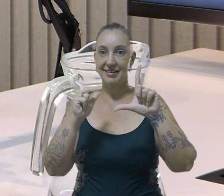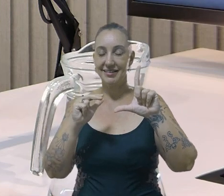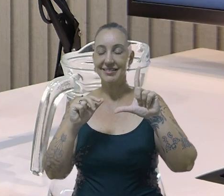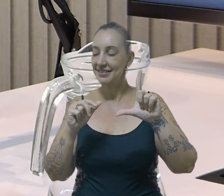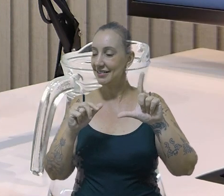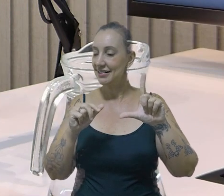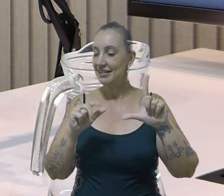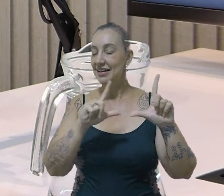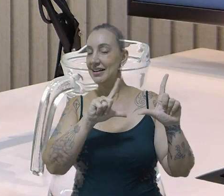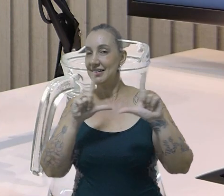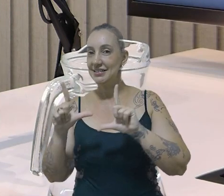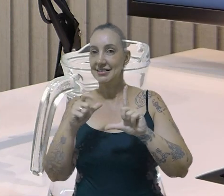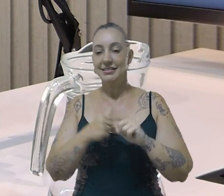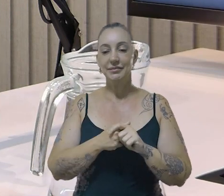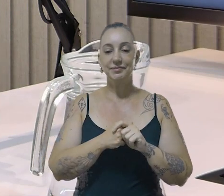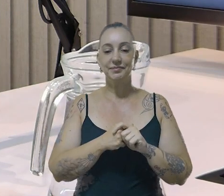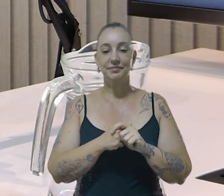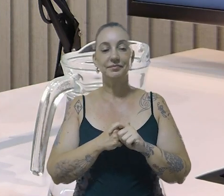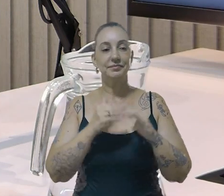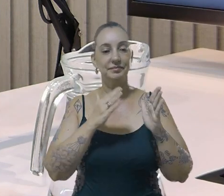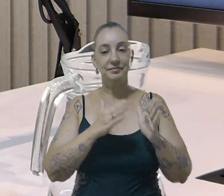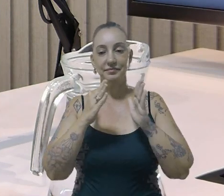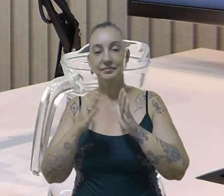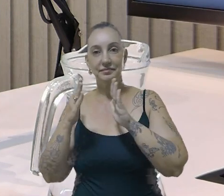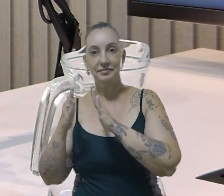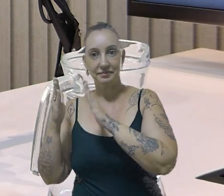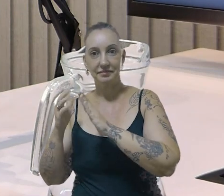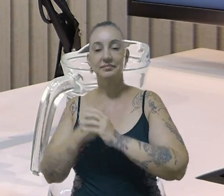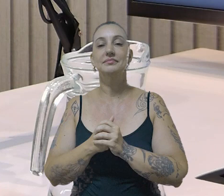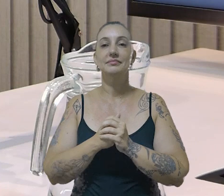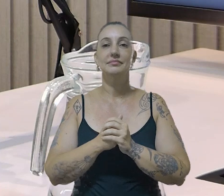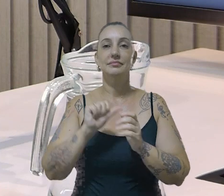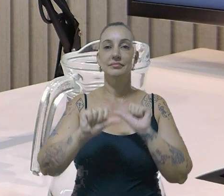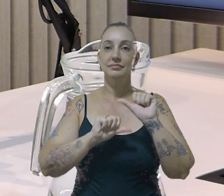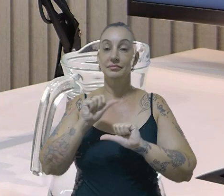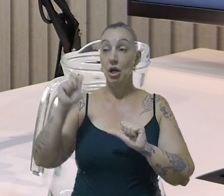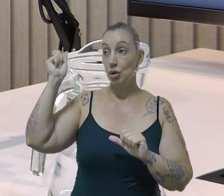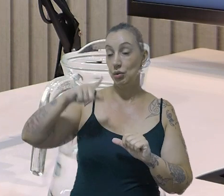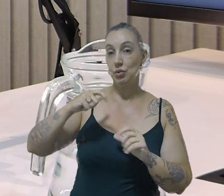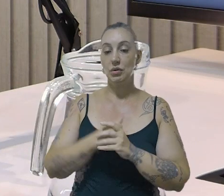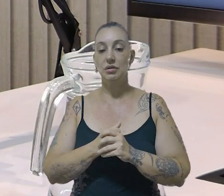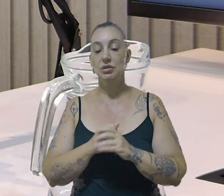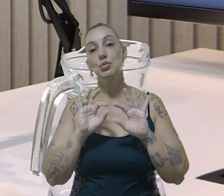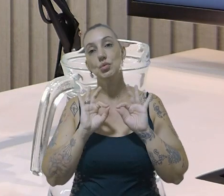muito hum né uma sequência bem marcada assim de transição de luz bem suave que é mesmo eu fiquei